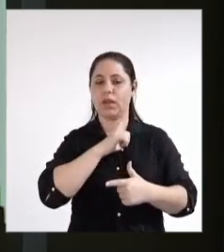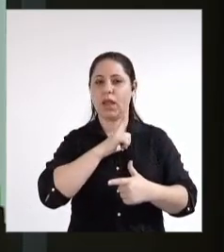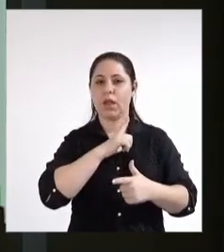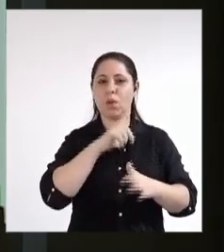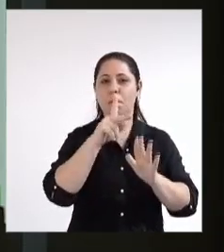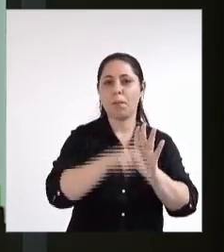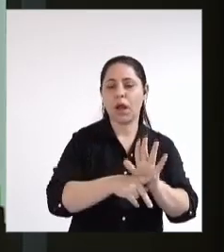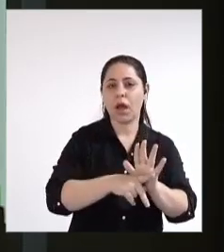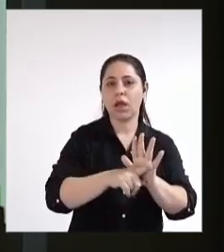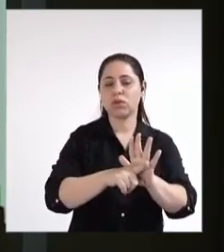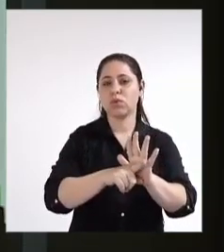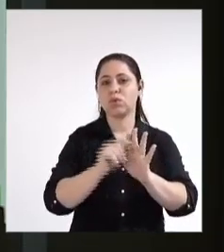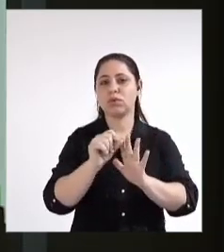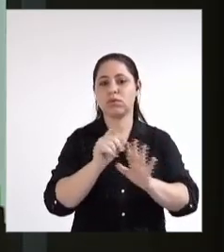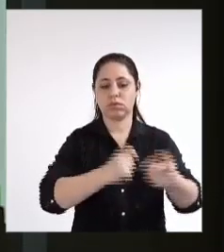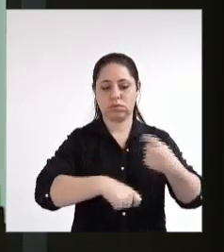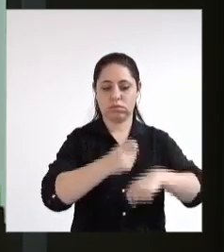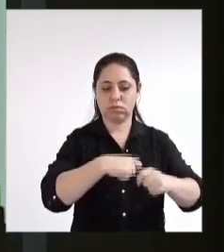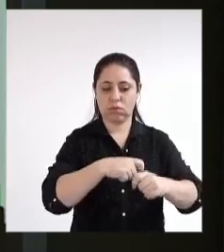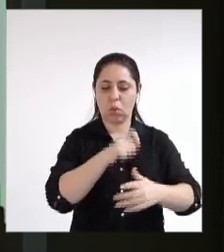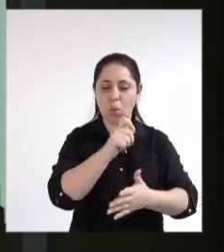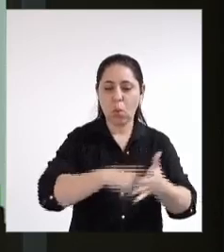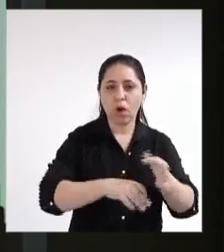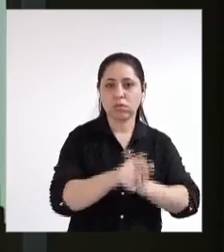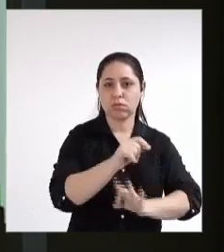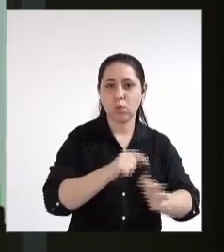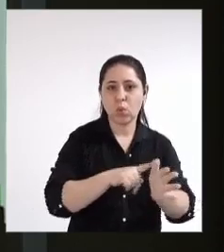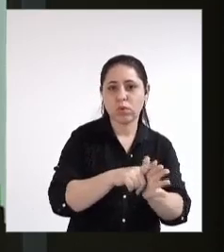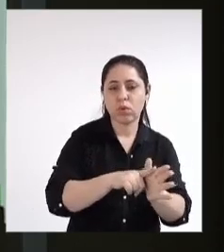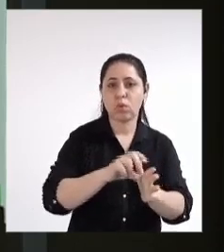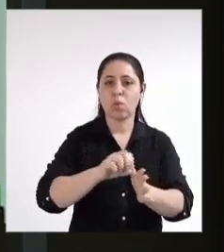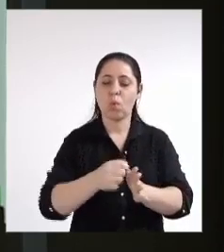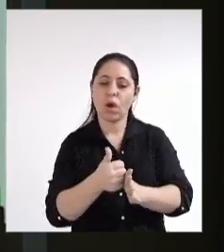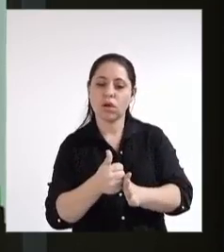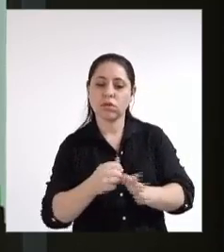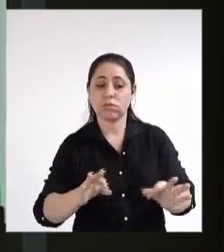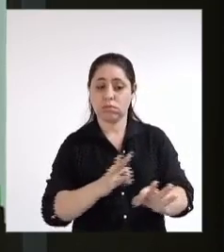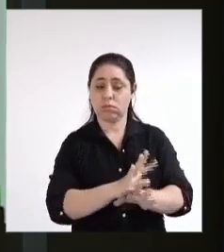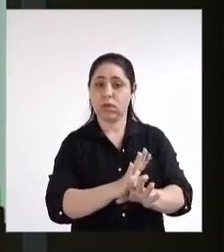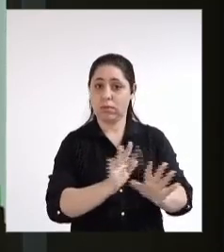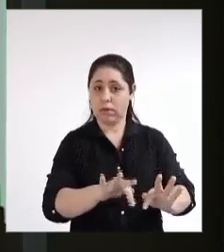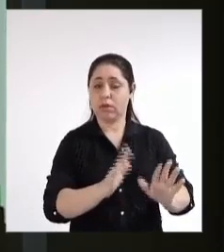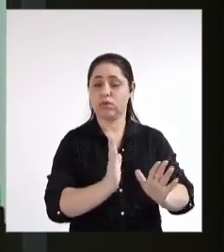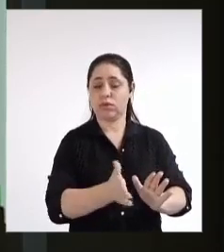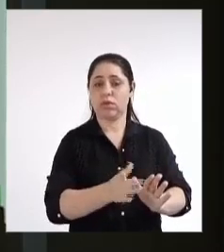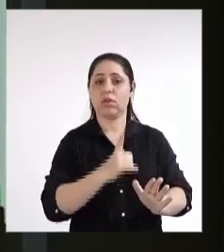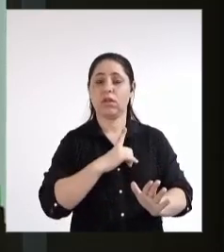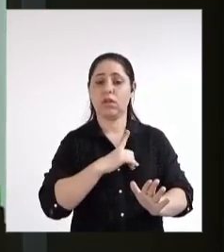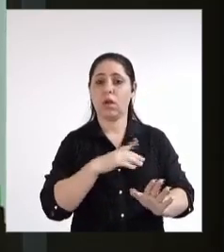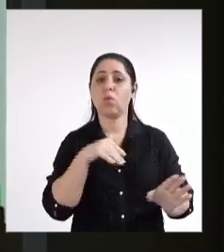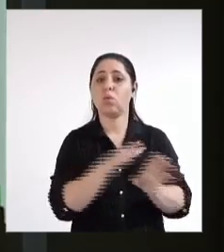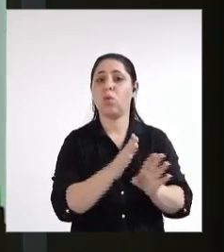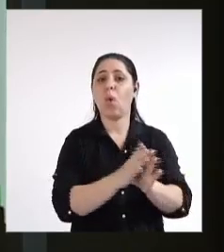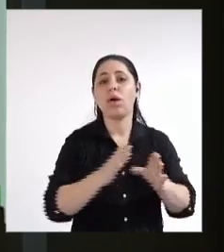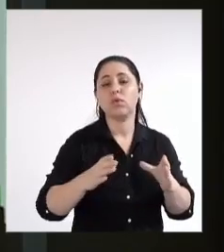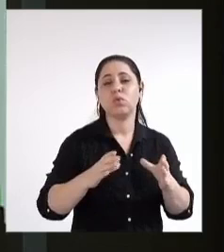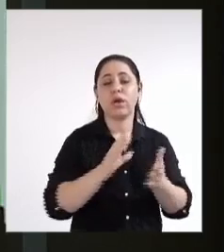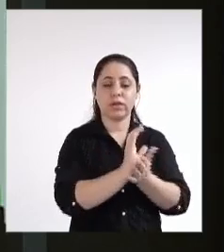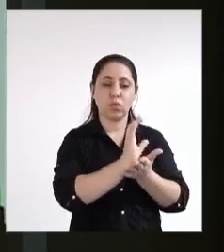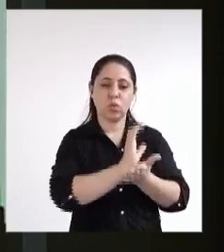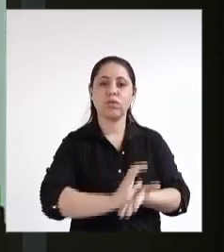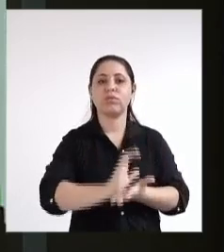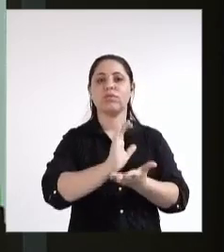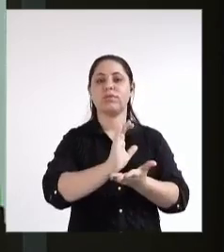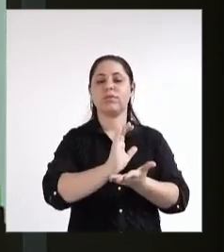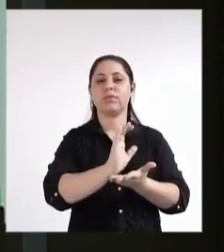hoje ele está em processo de revisão quase conclusão e nós temos então um concelho sendo criado a gente utiliza